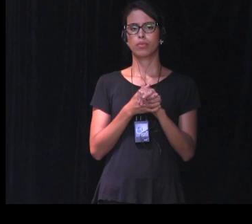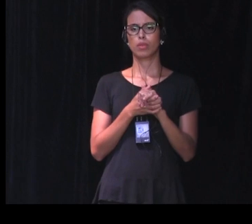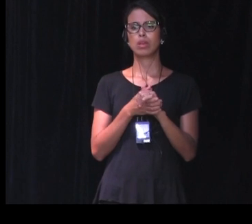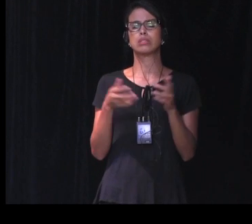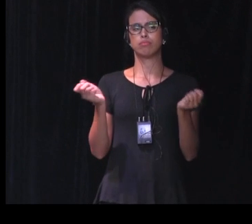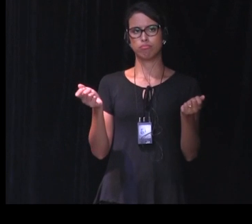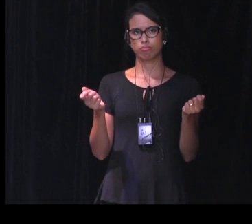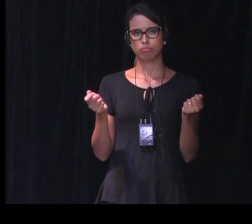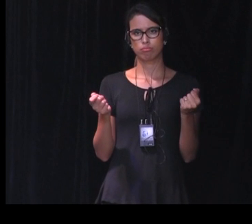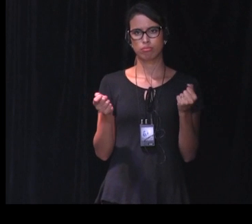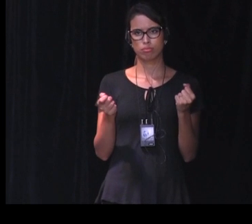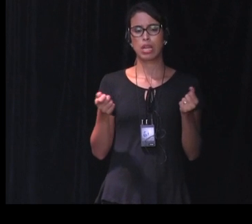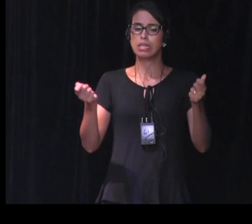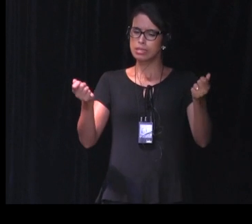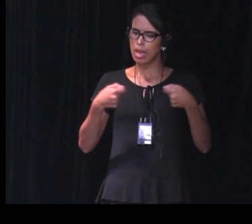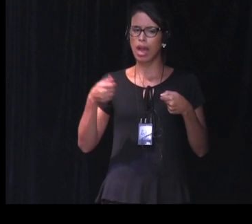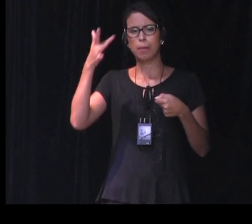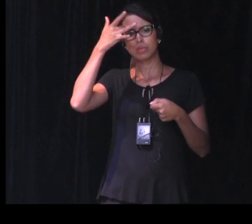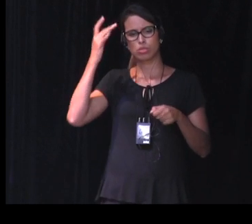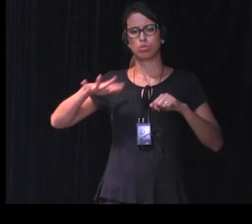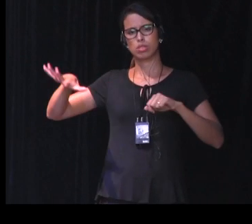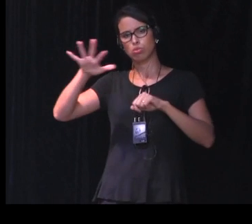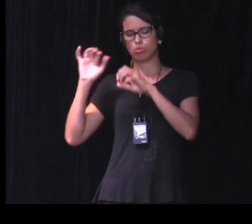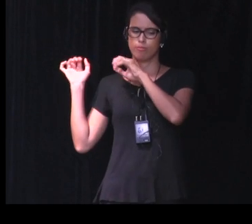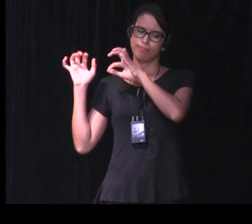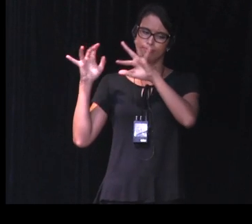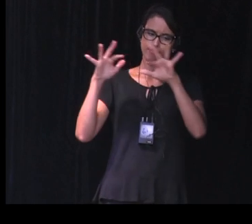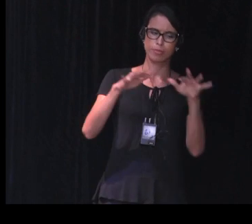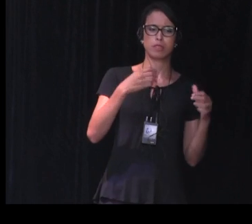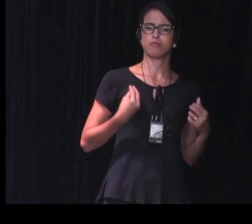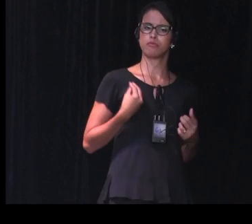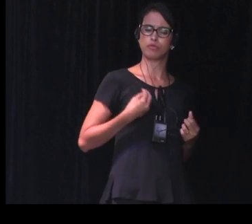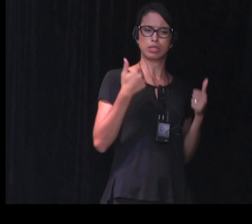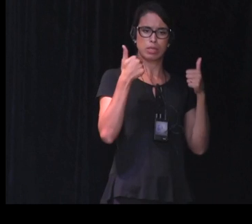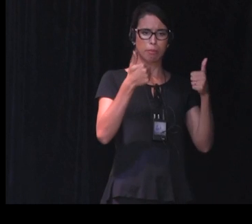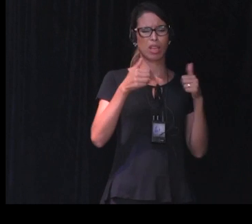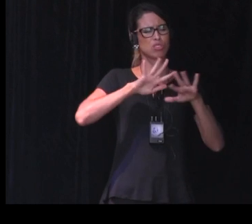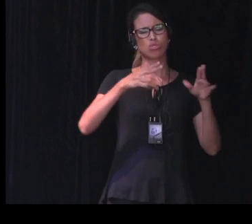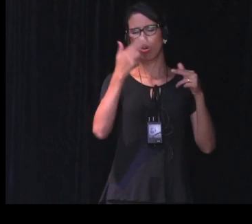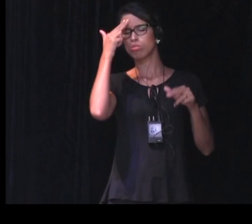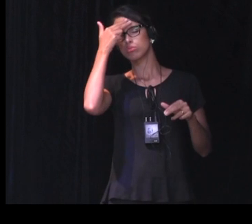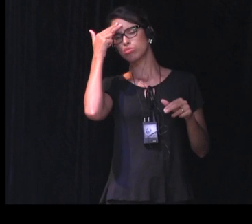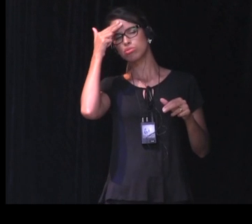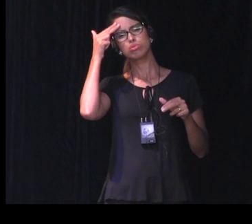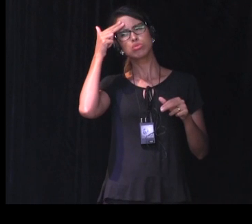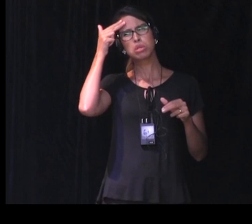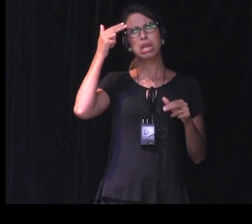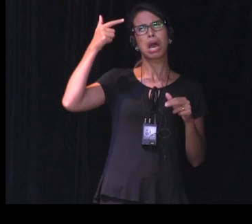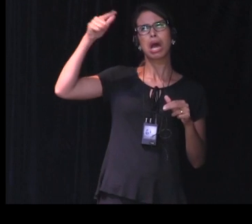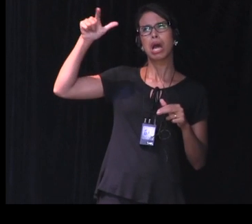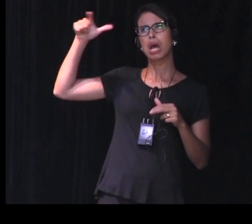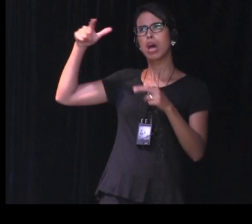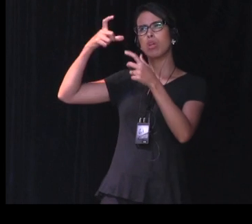se ensine aos chilenos que é possível ter uma vida agradável neste país. E não apenas